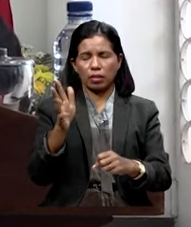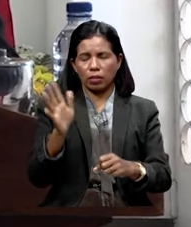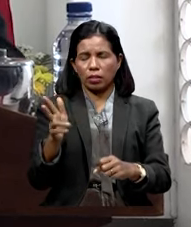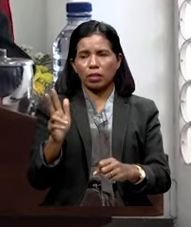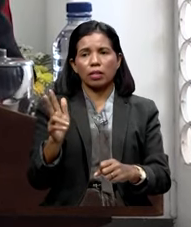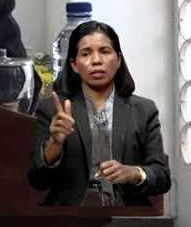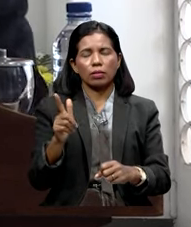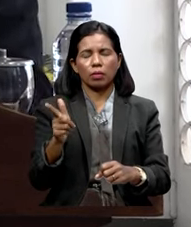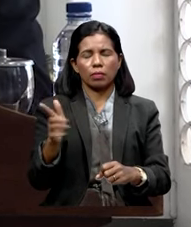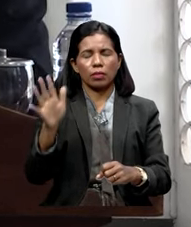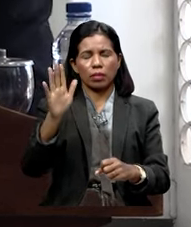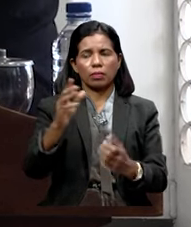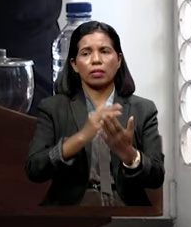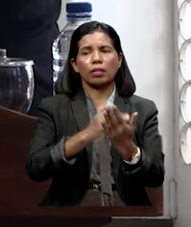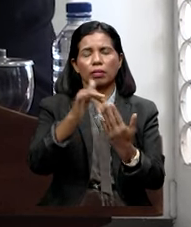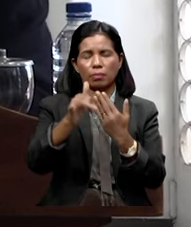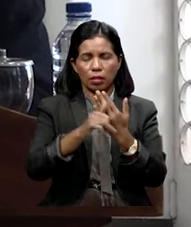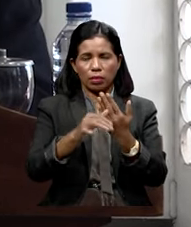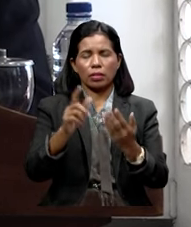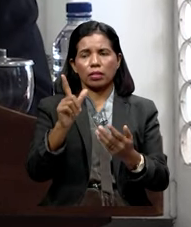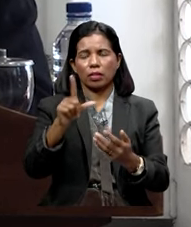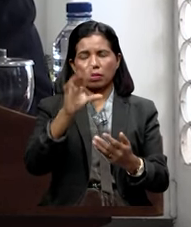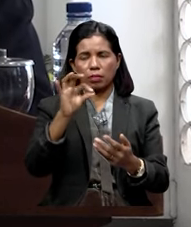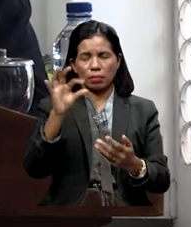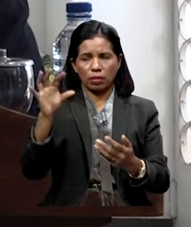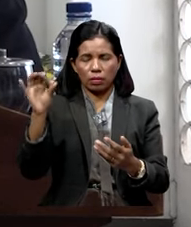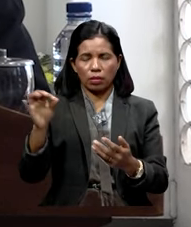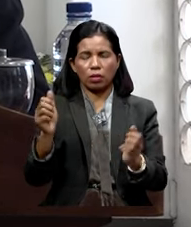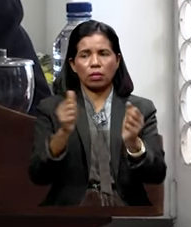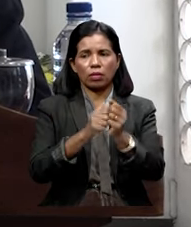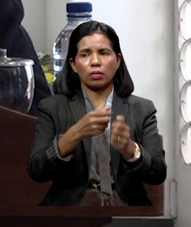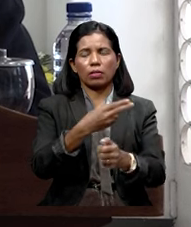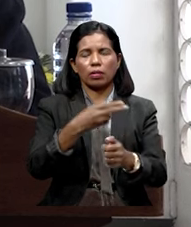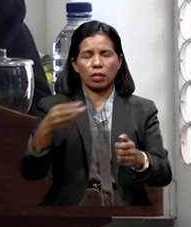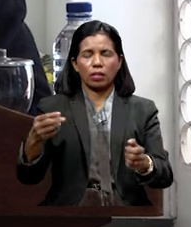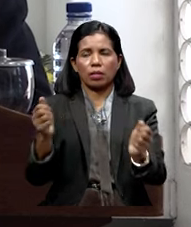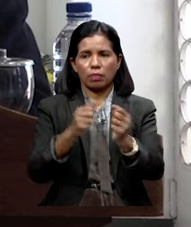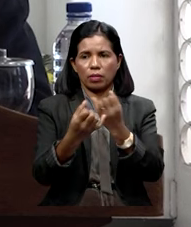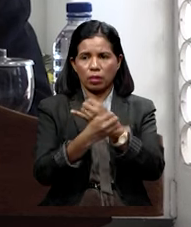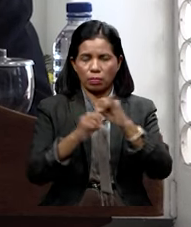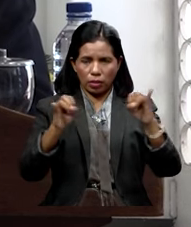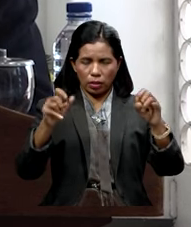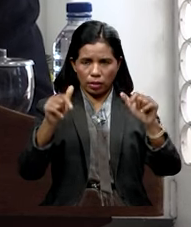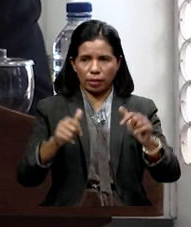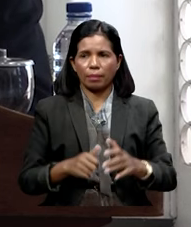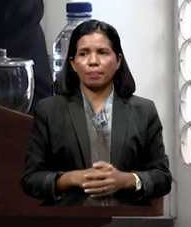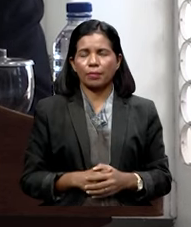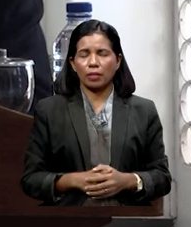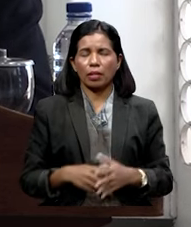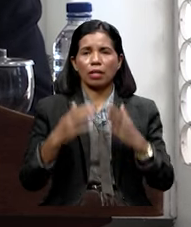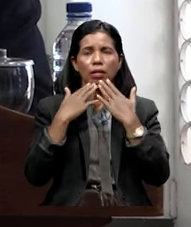assina dia o Indonésia a torrá-lo, referendo René. Agradeço